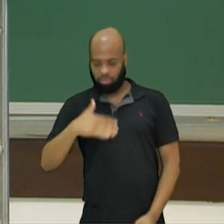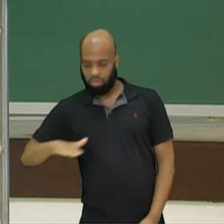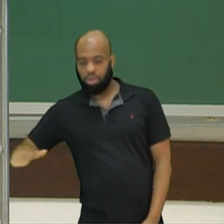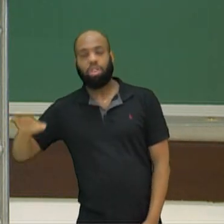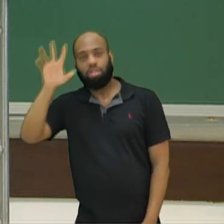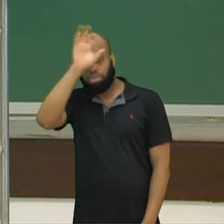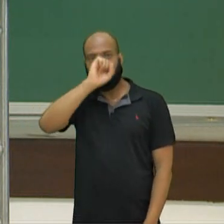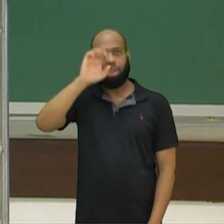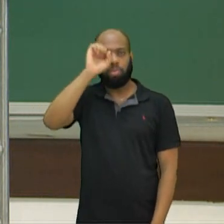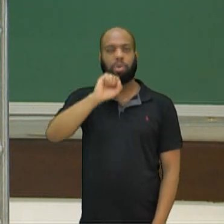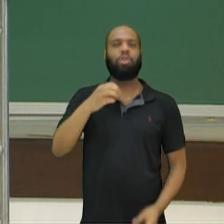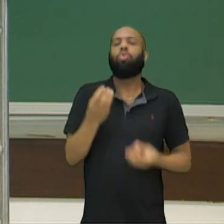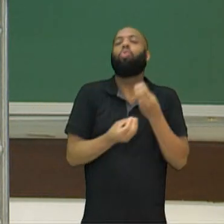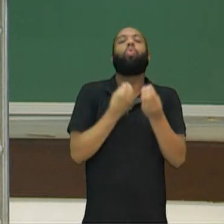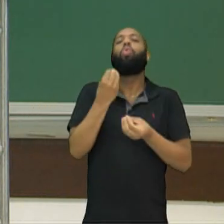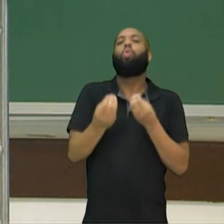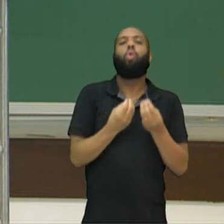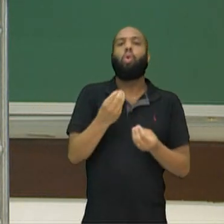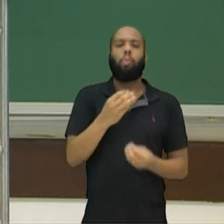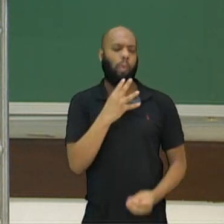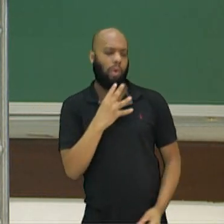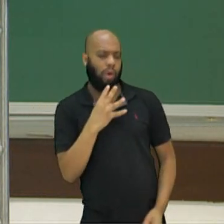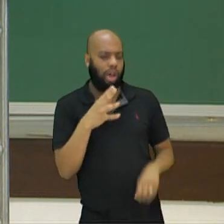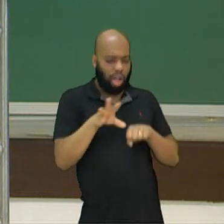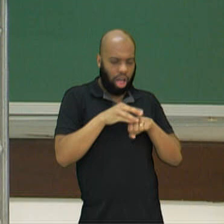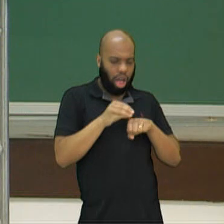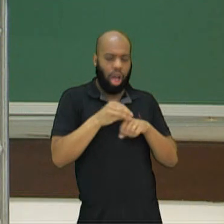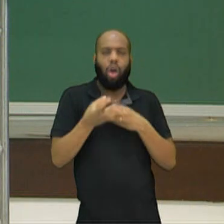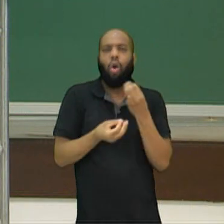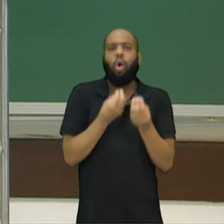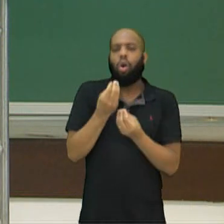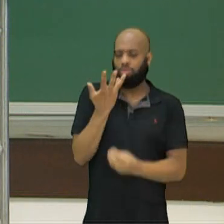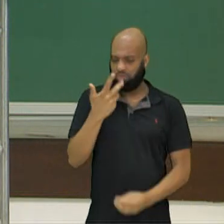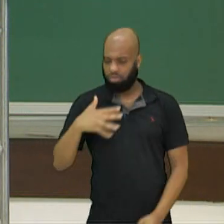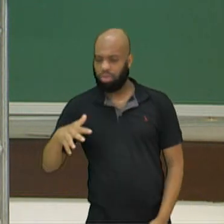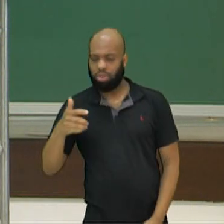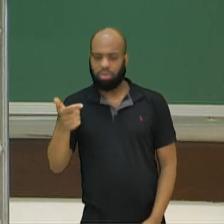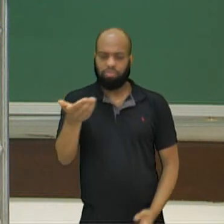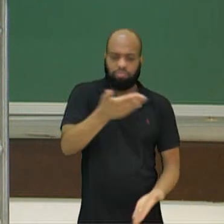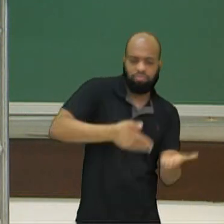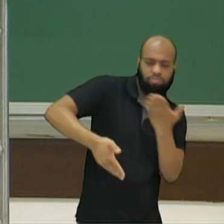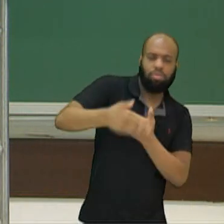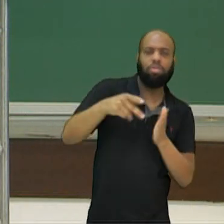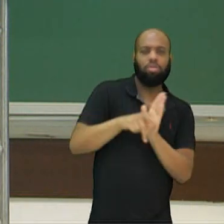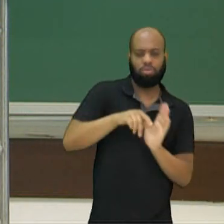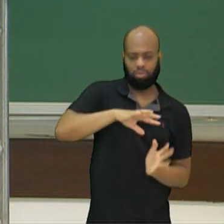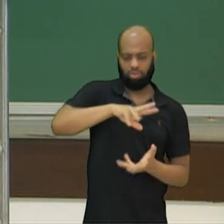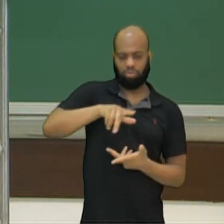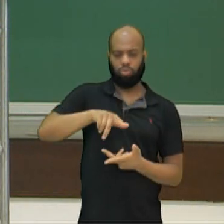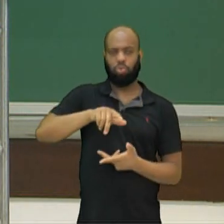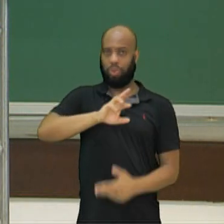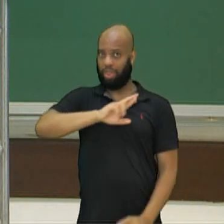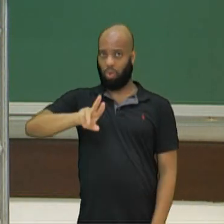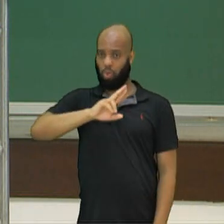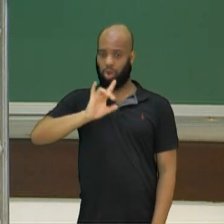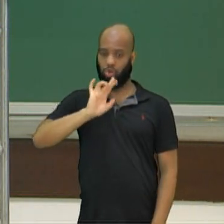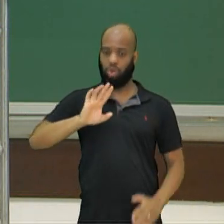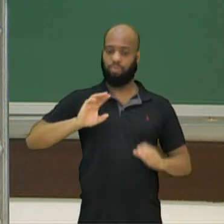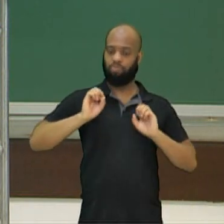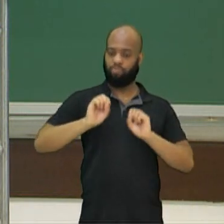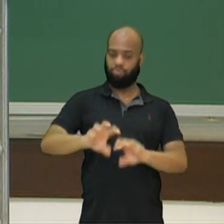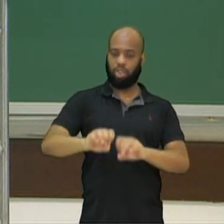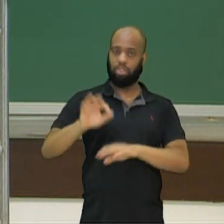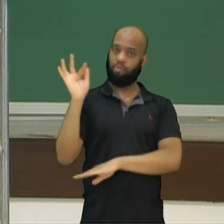crianças conhecem, como que as crianças aprendem a conviver no mundo. Não apenas a educação formal, que é o que